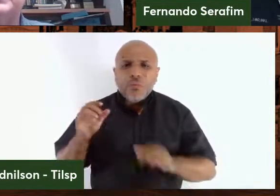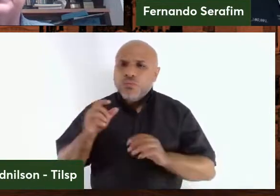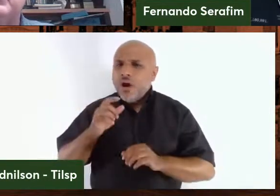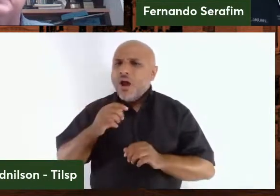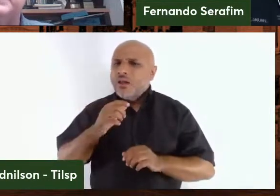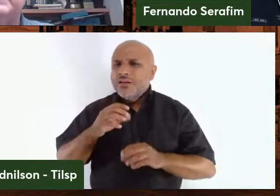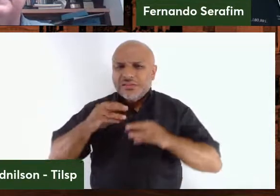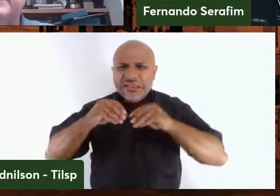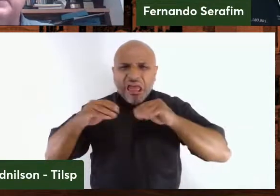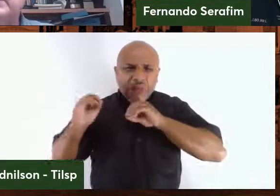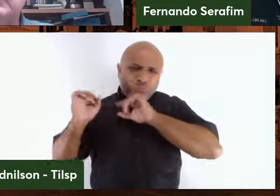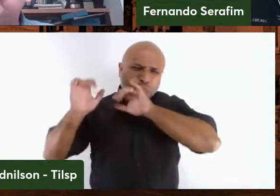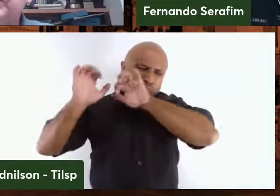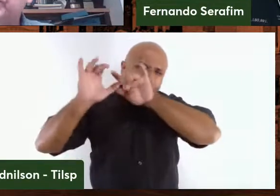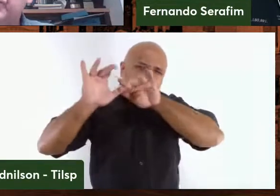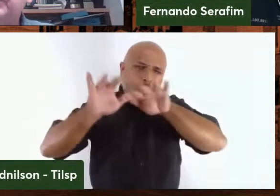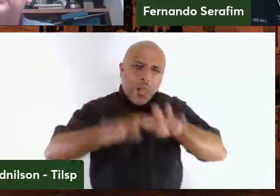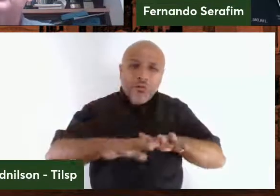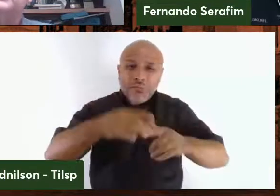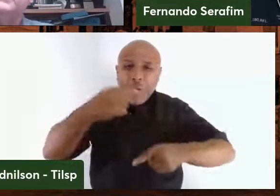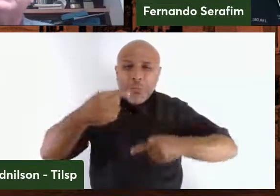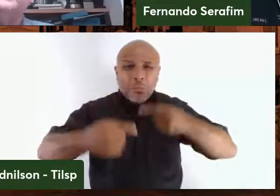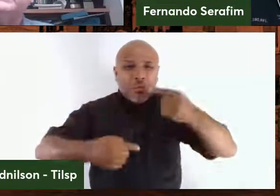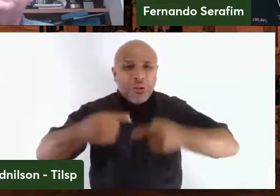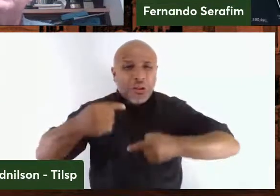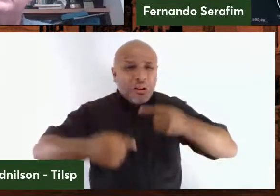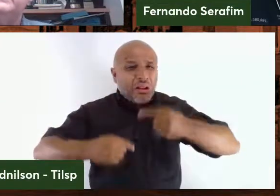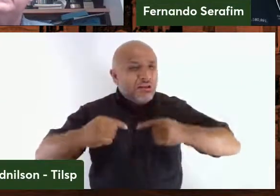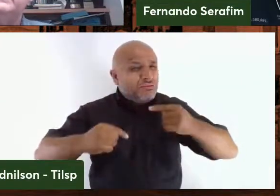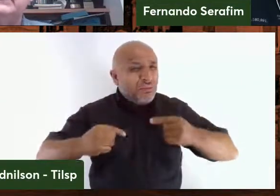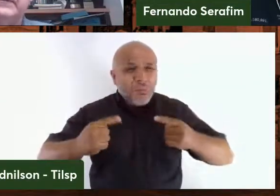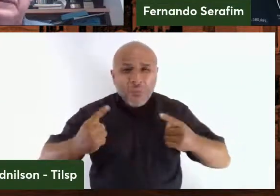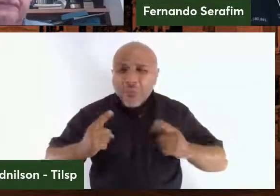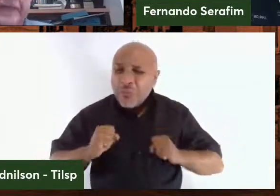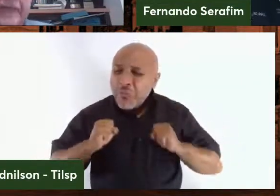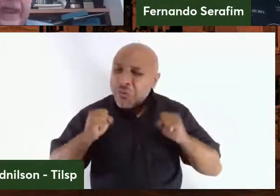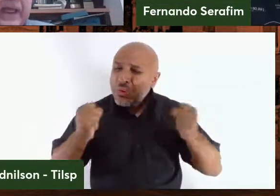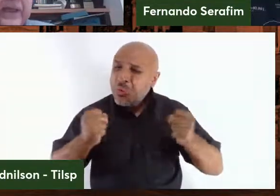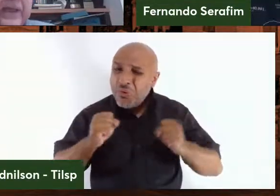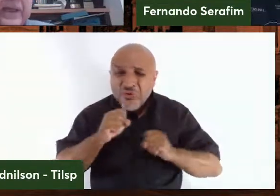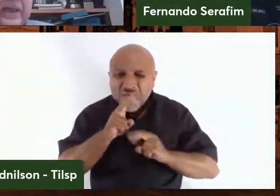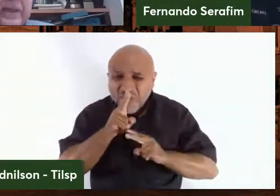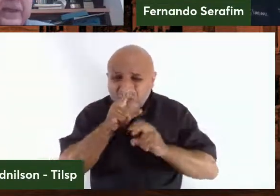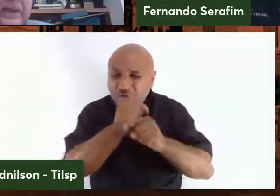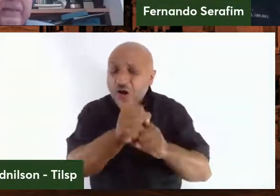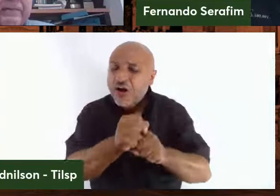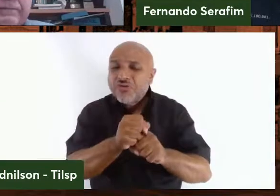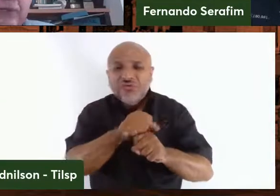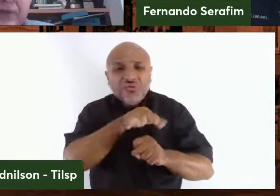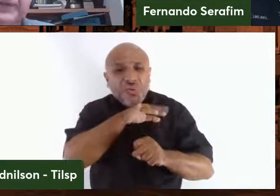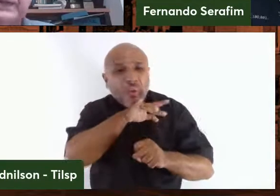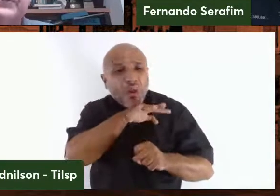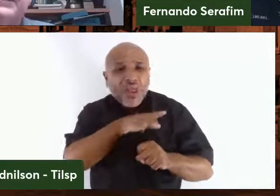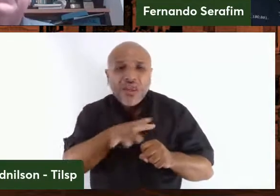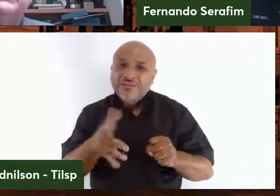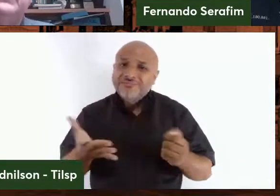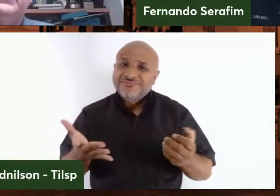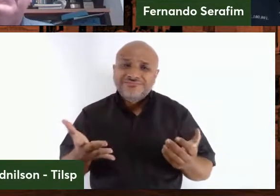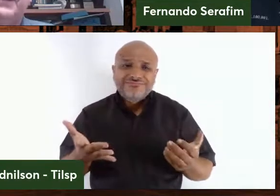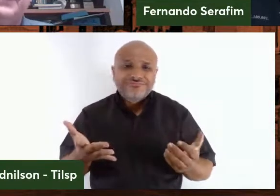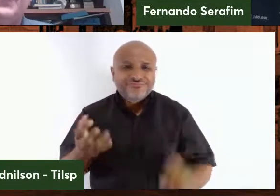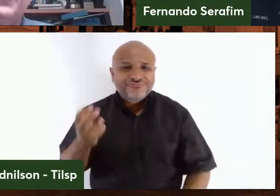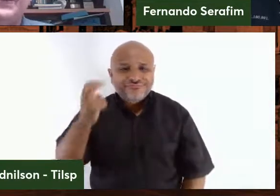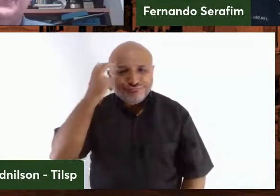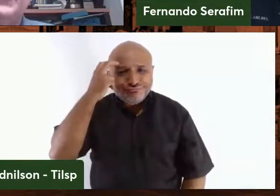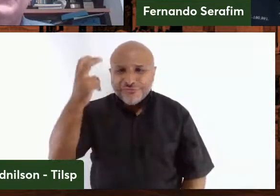uma política urbana muito, muito agressiva e pouco inteligente,